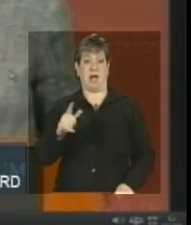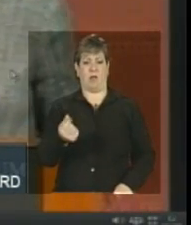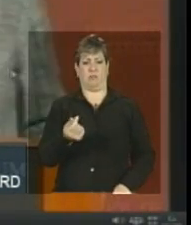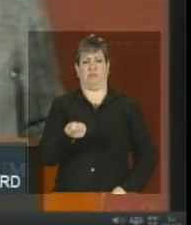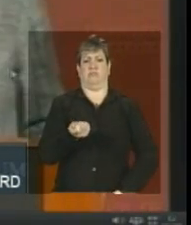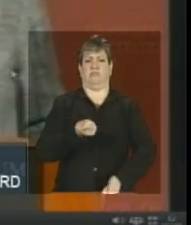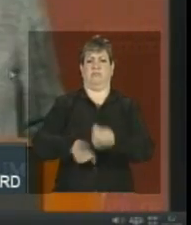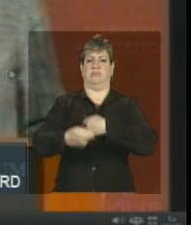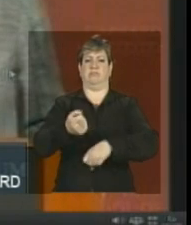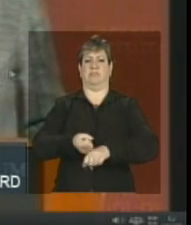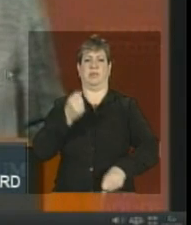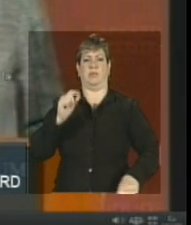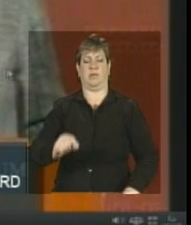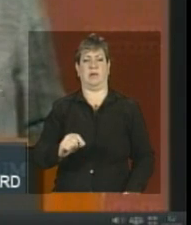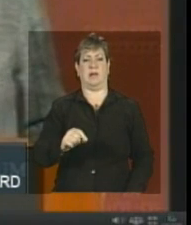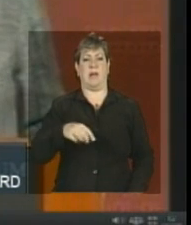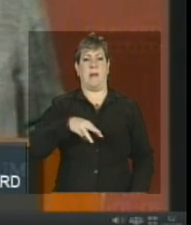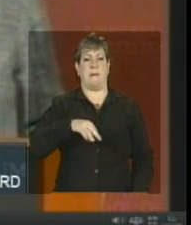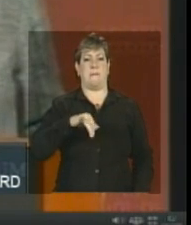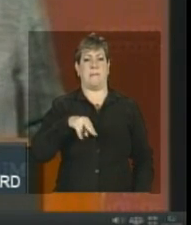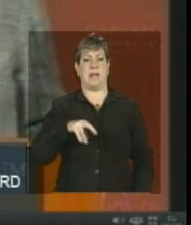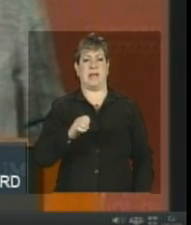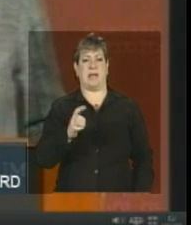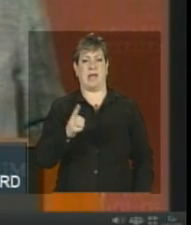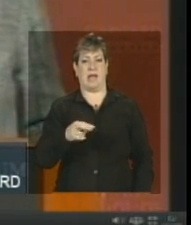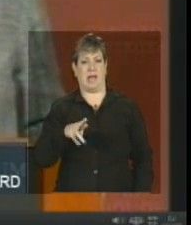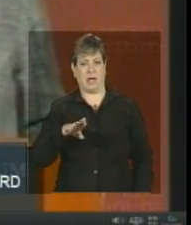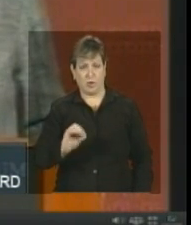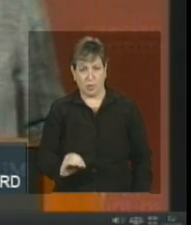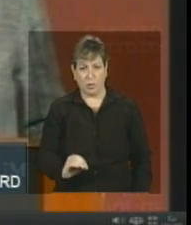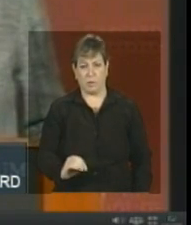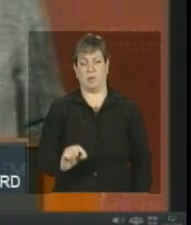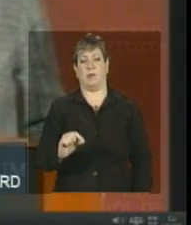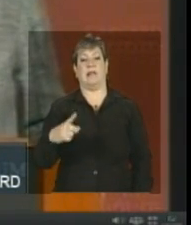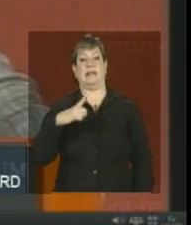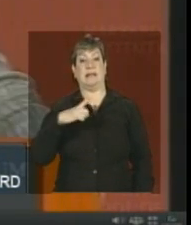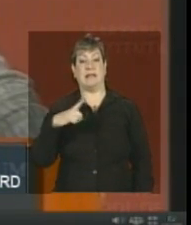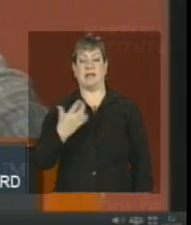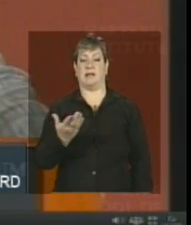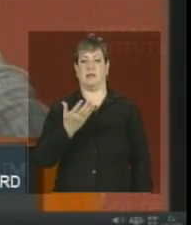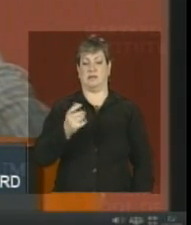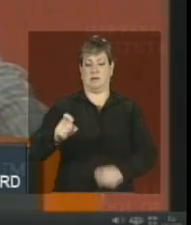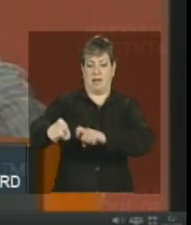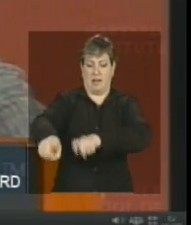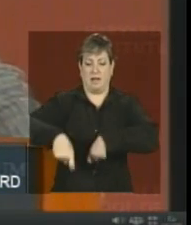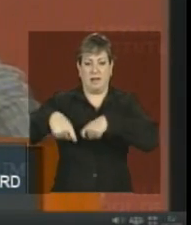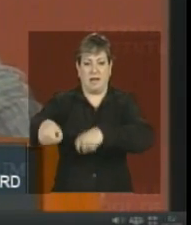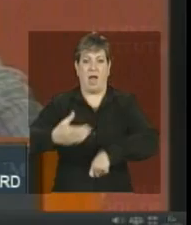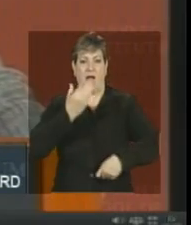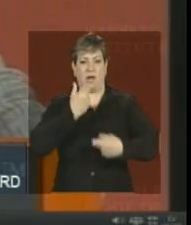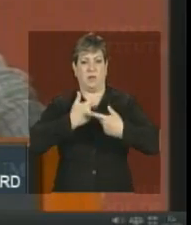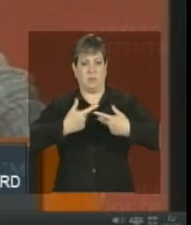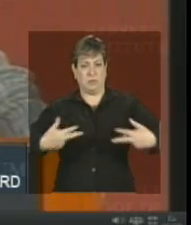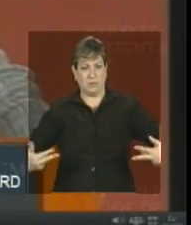minério, que tem uma inequívoca no pré-sal, que tem minério, que tem uma agricultura